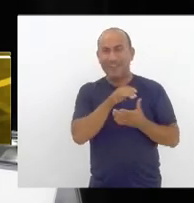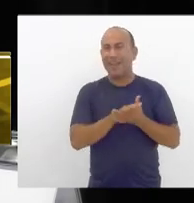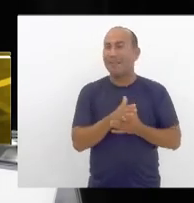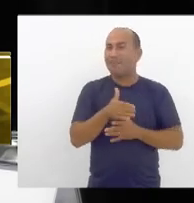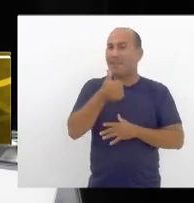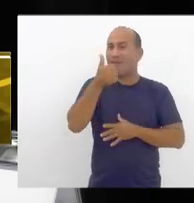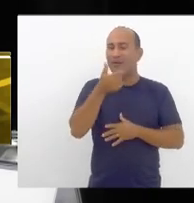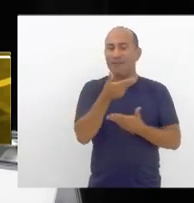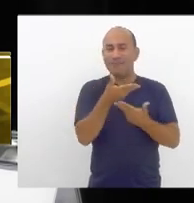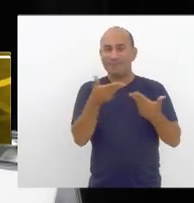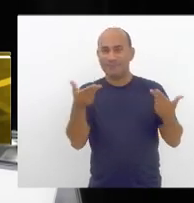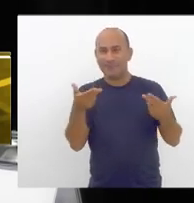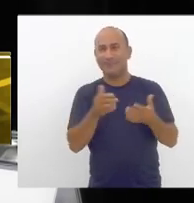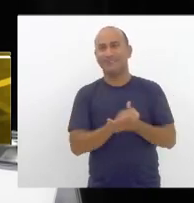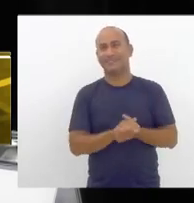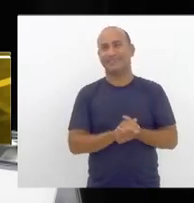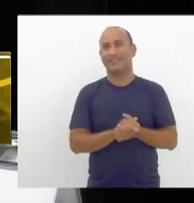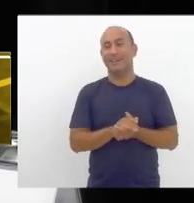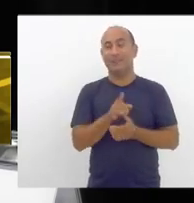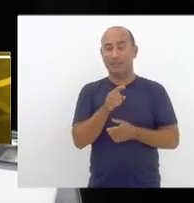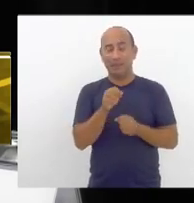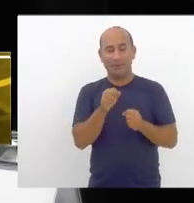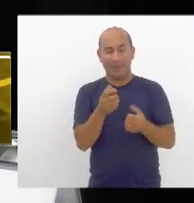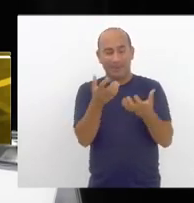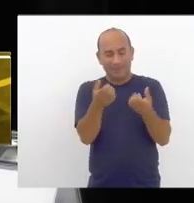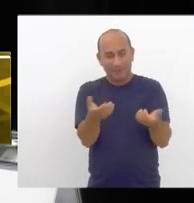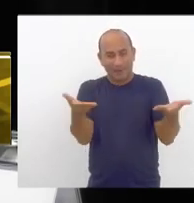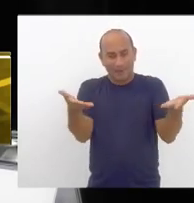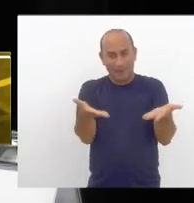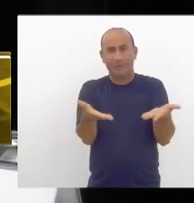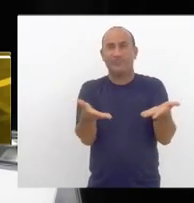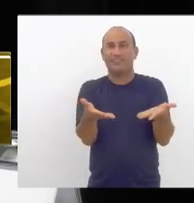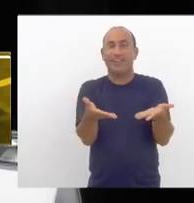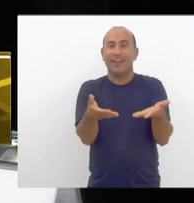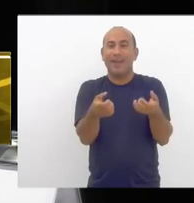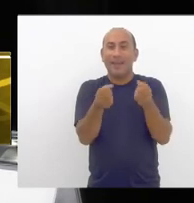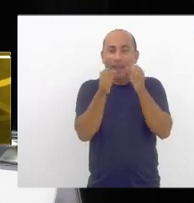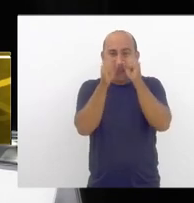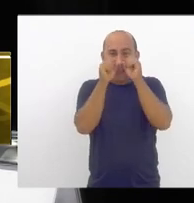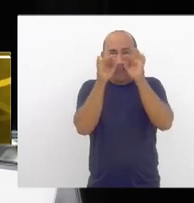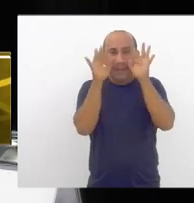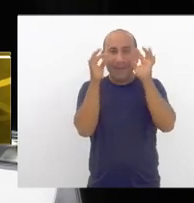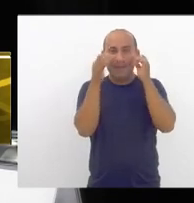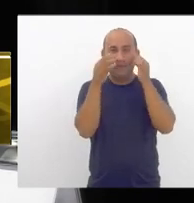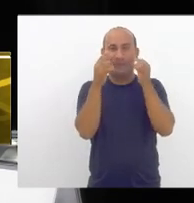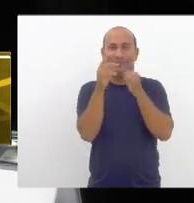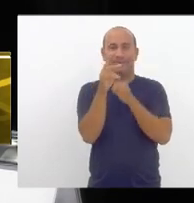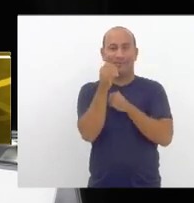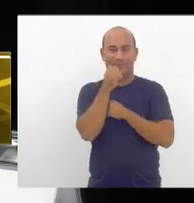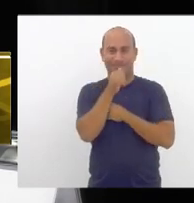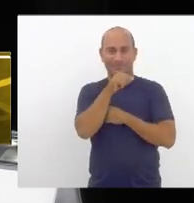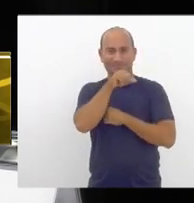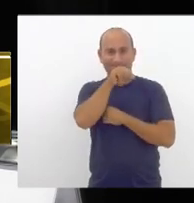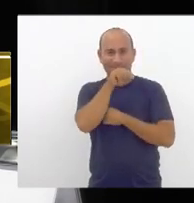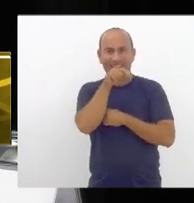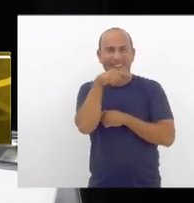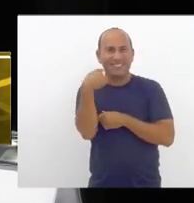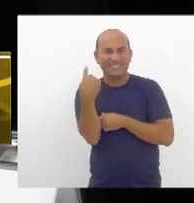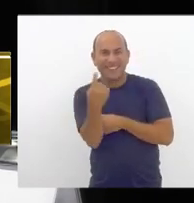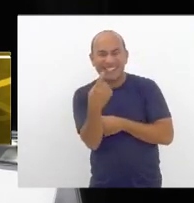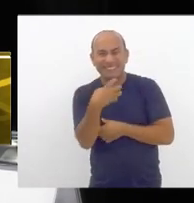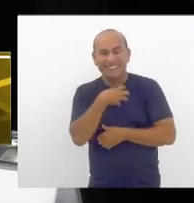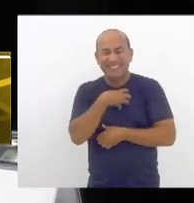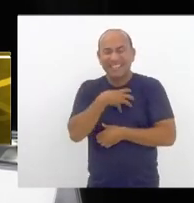coisa que você poderia ganhar hoje é esse brilho né essa coisa de a gente